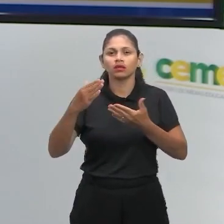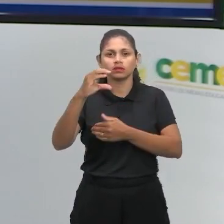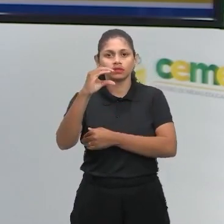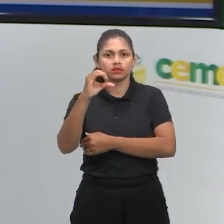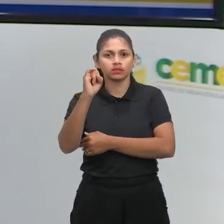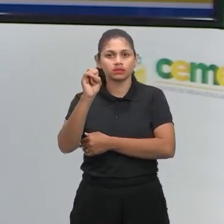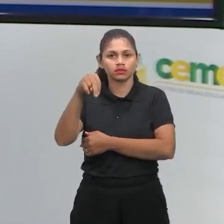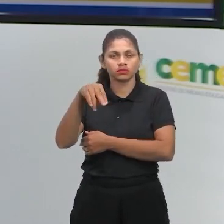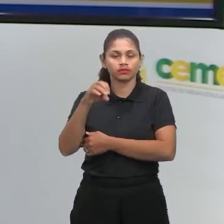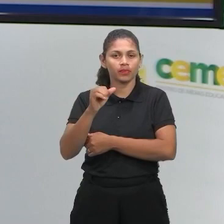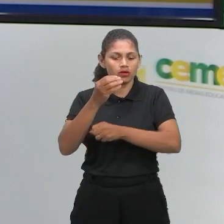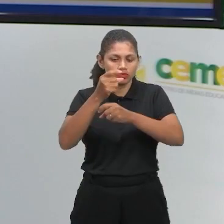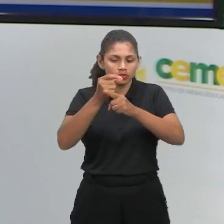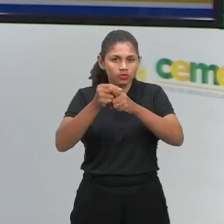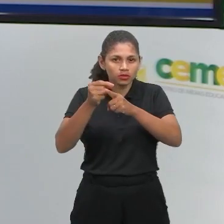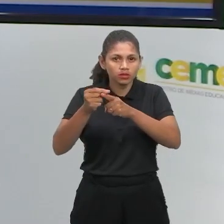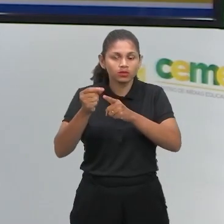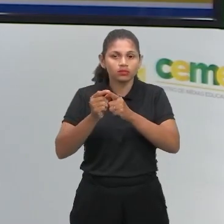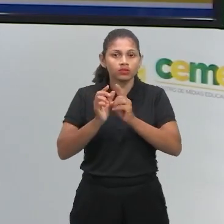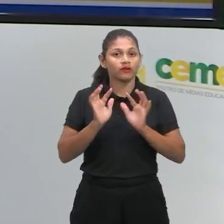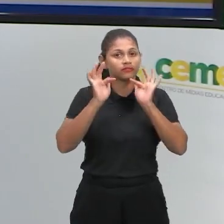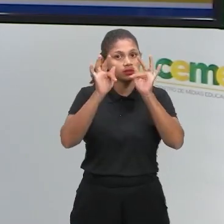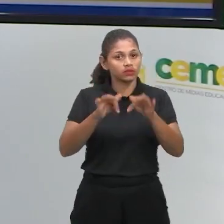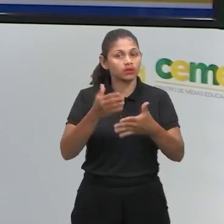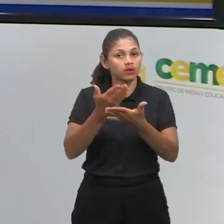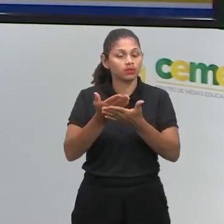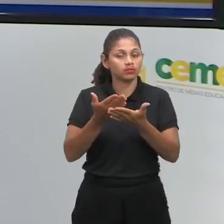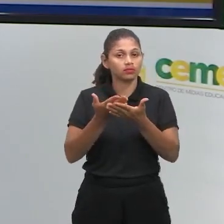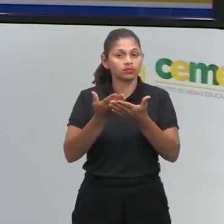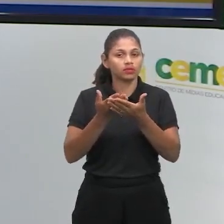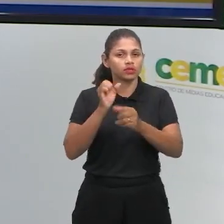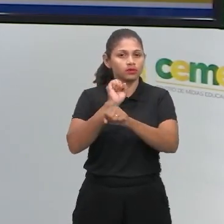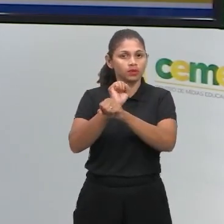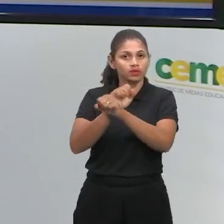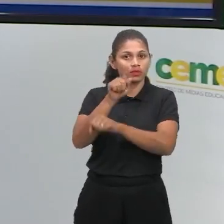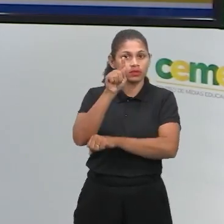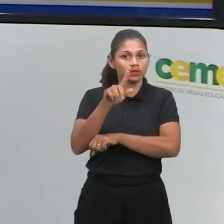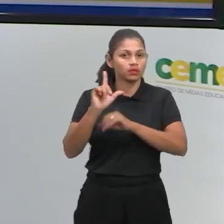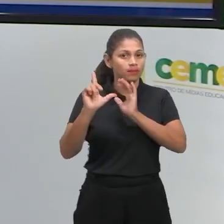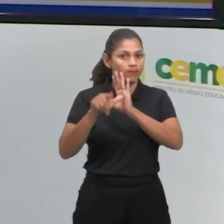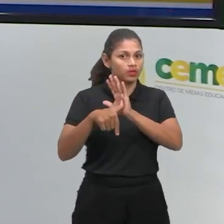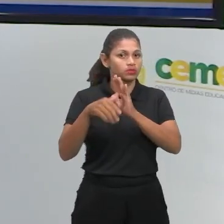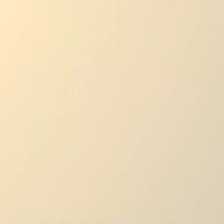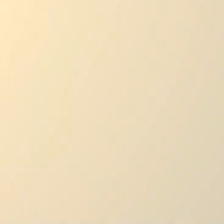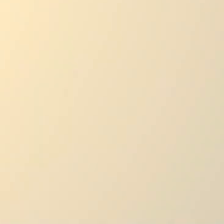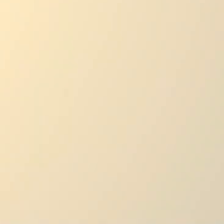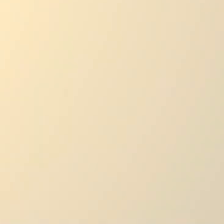tenha gostado e ficamos por aqui na aula de hoje e aguardo você na nossa próxima aula.